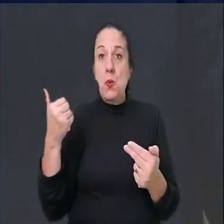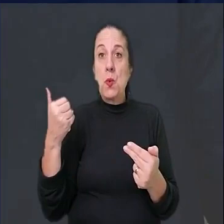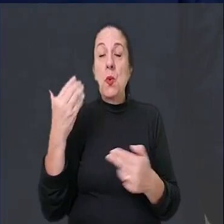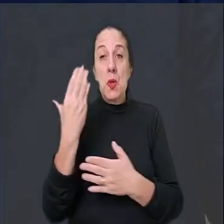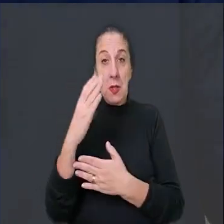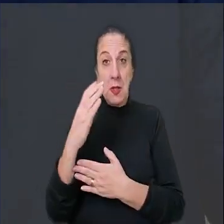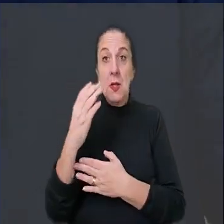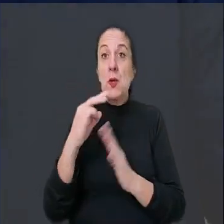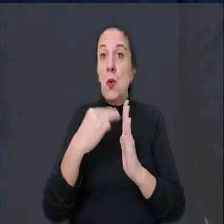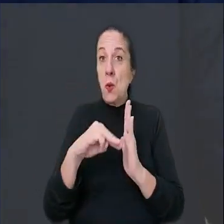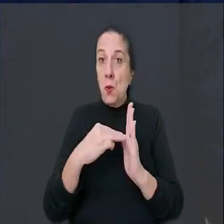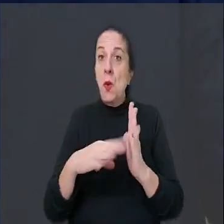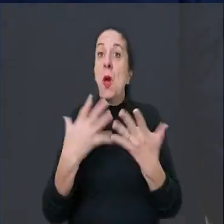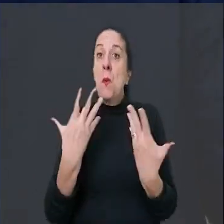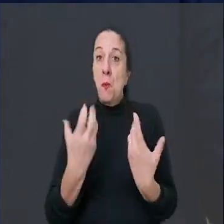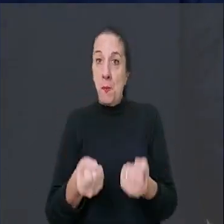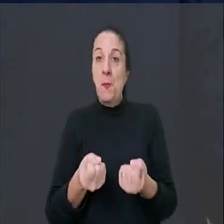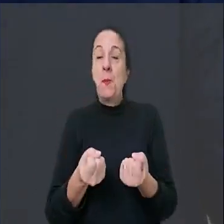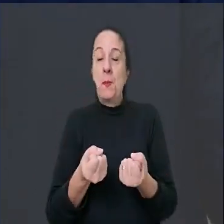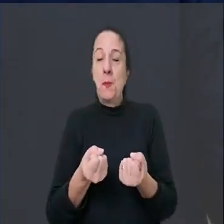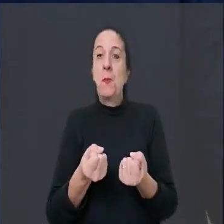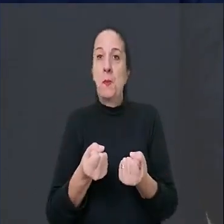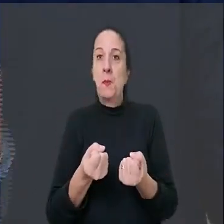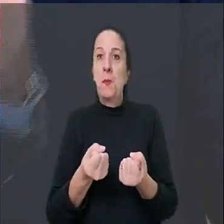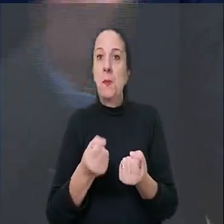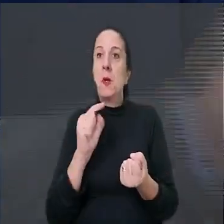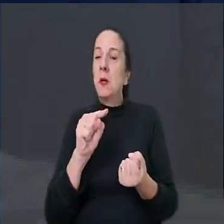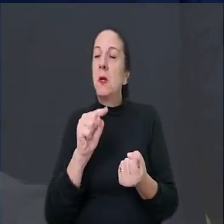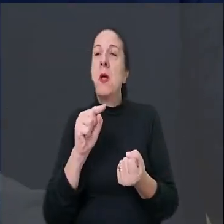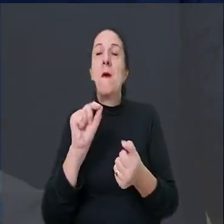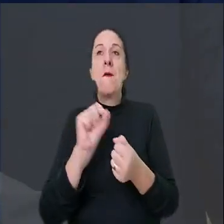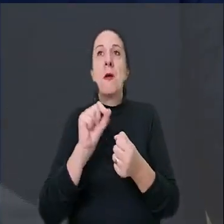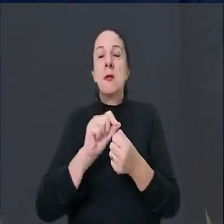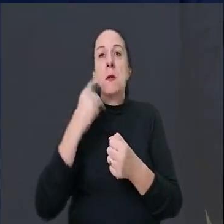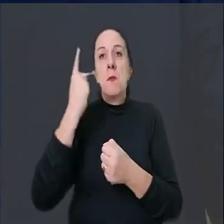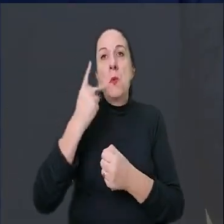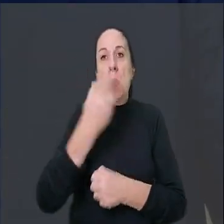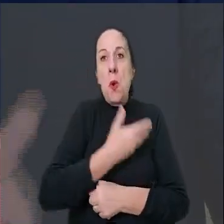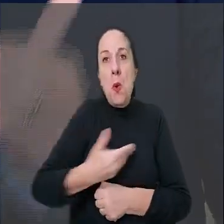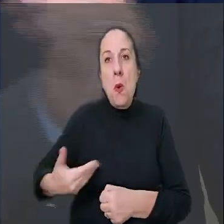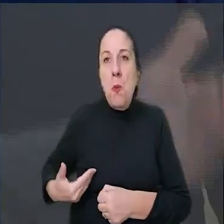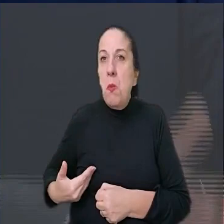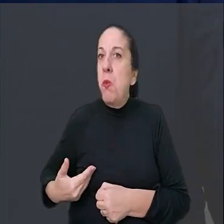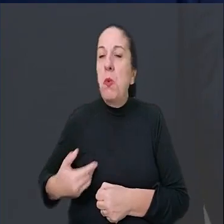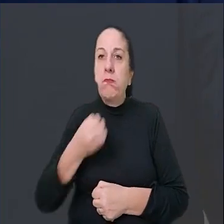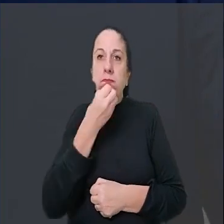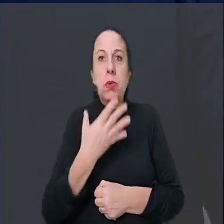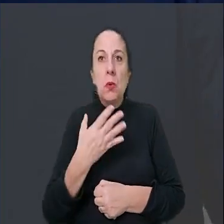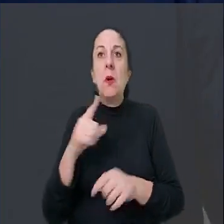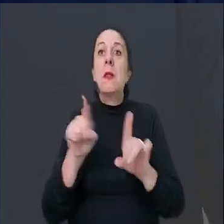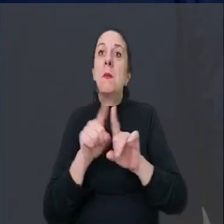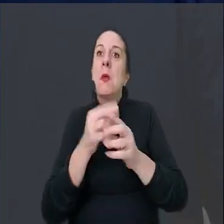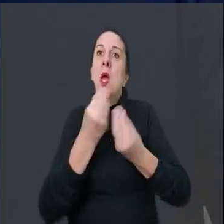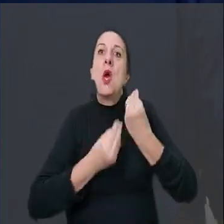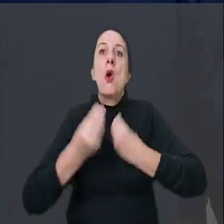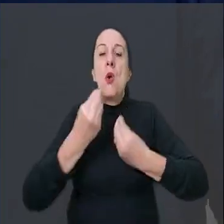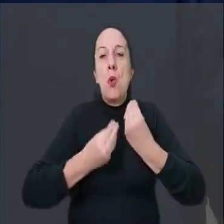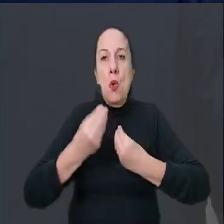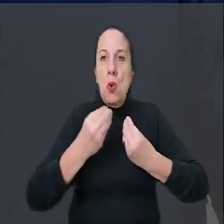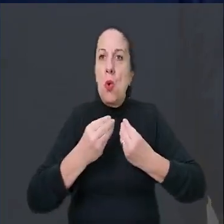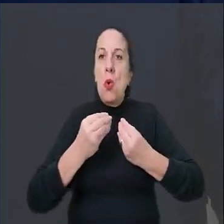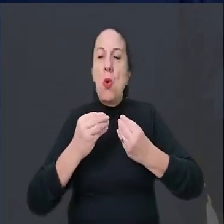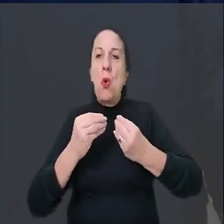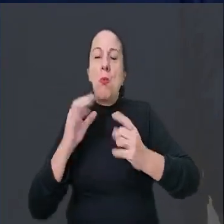pelo método científico que permitam tanto formular políticas públicas eficientes quanto aferir